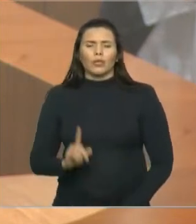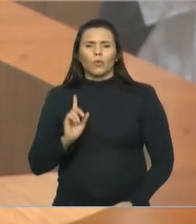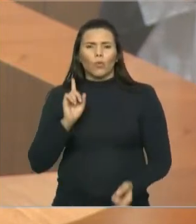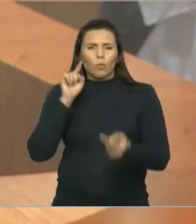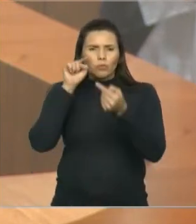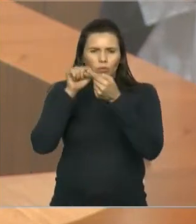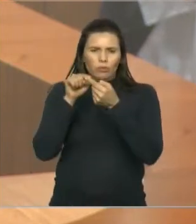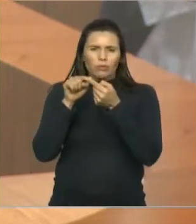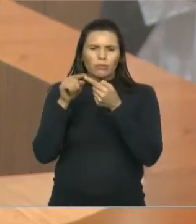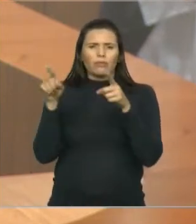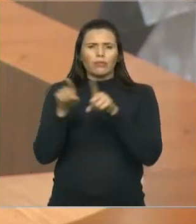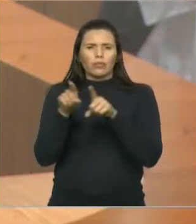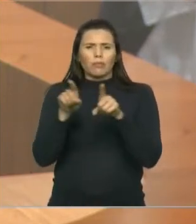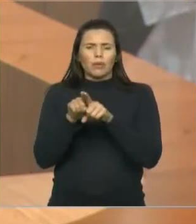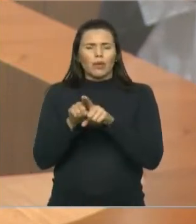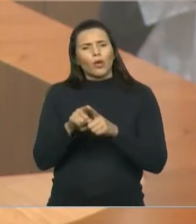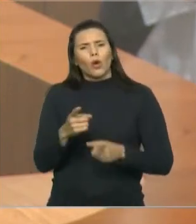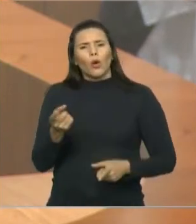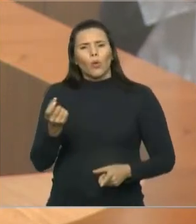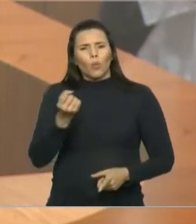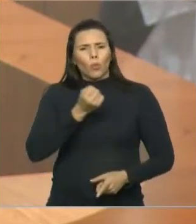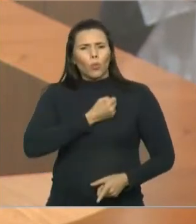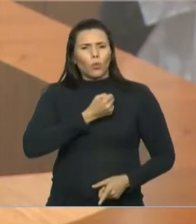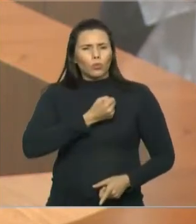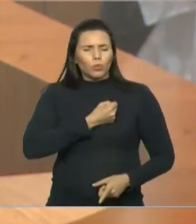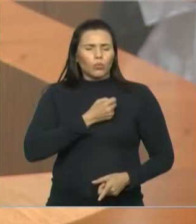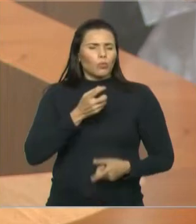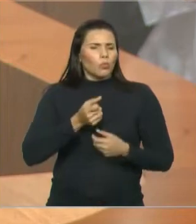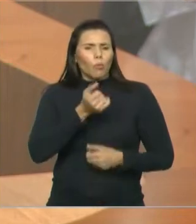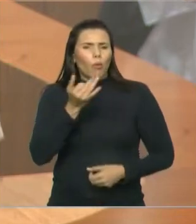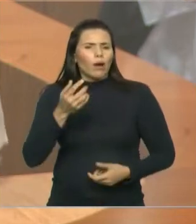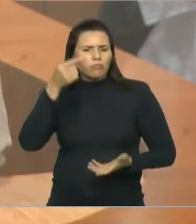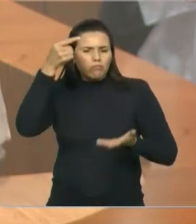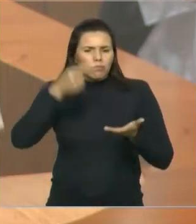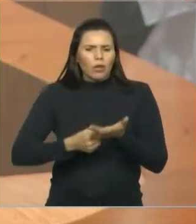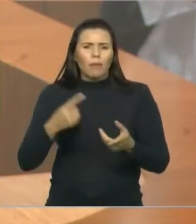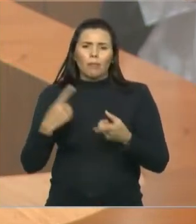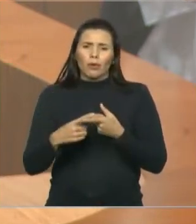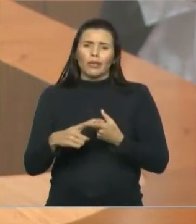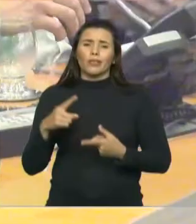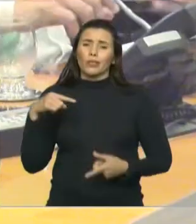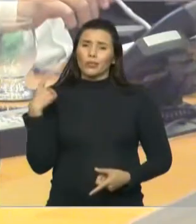porque nós estamos com 12 anos de atraso. Muito obrigada.